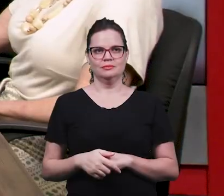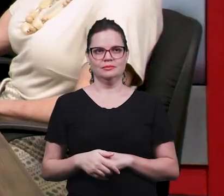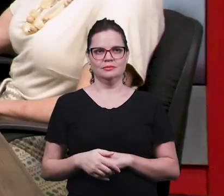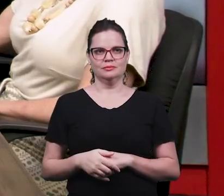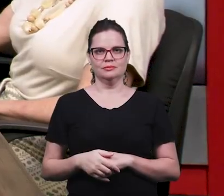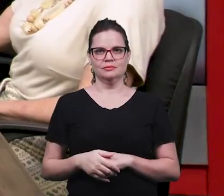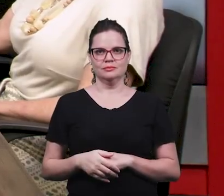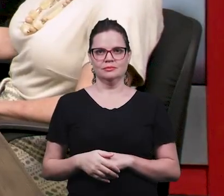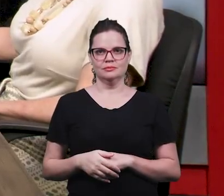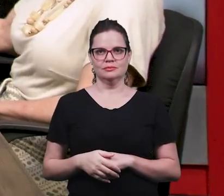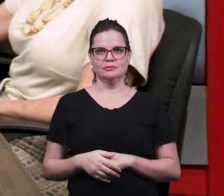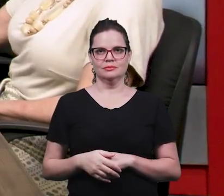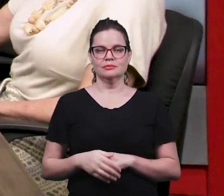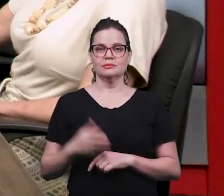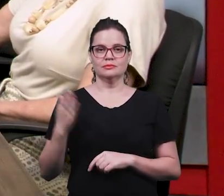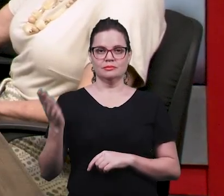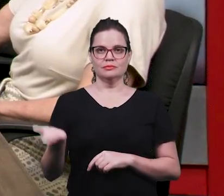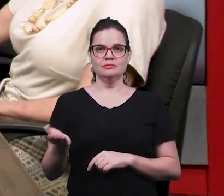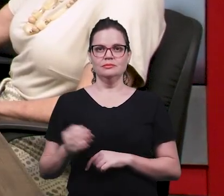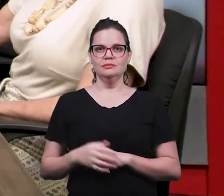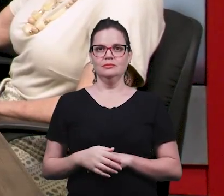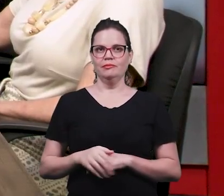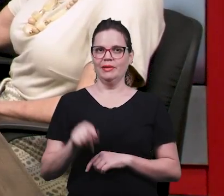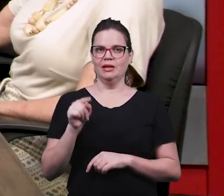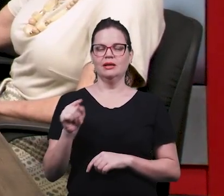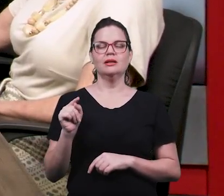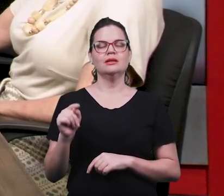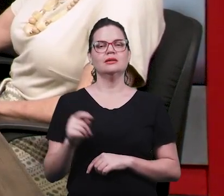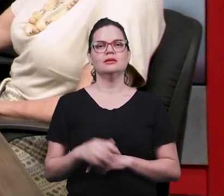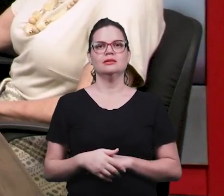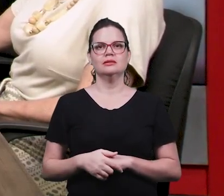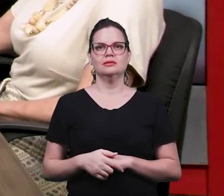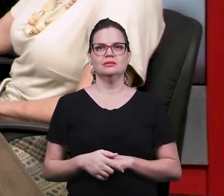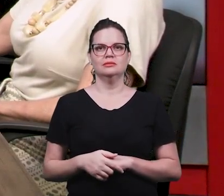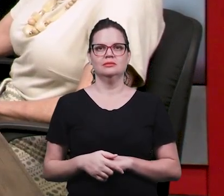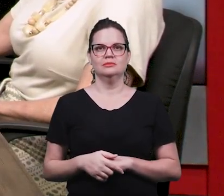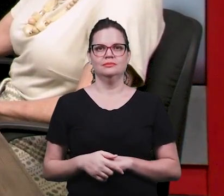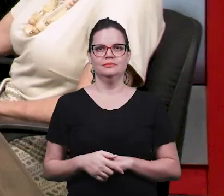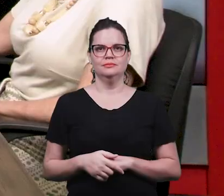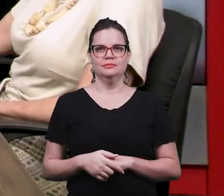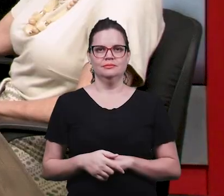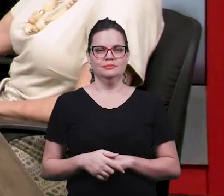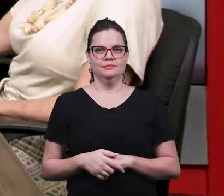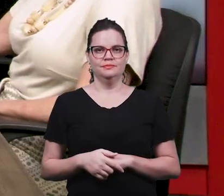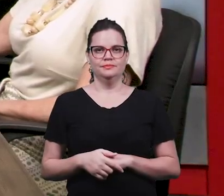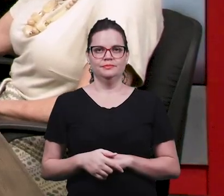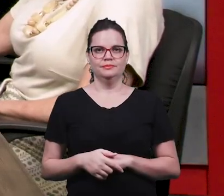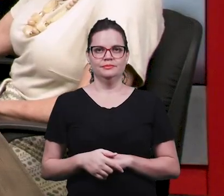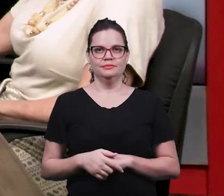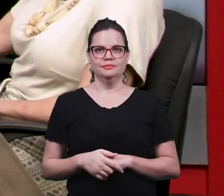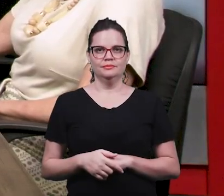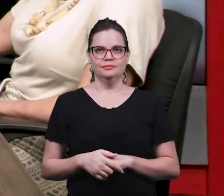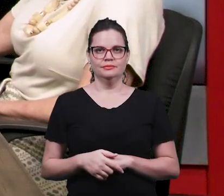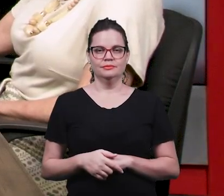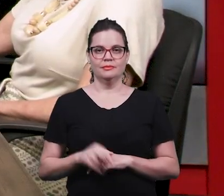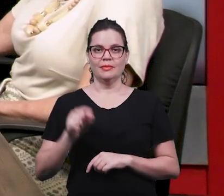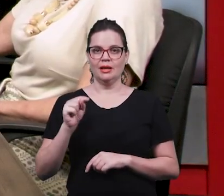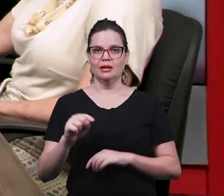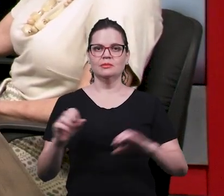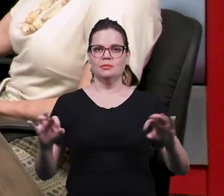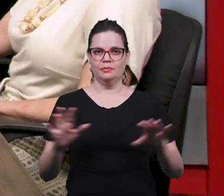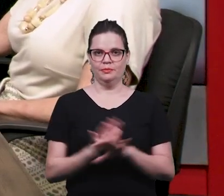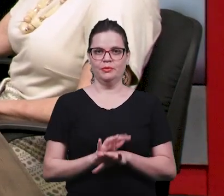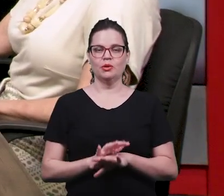Justamente quando ele teve o curso, que ele teve a mudança, né, do trabalho de final de